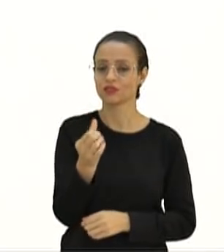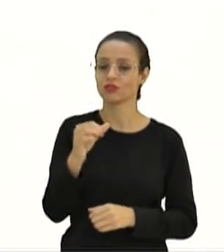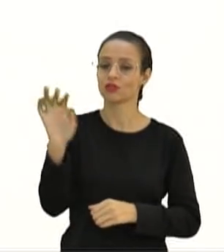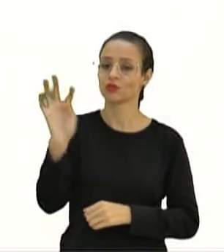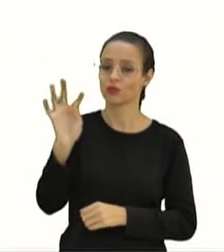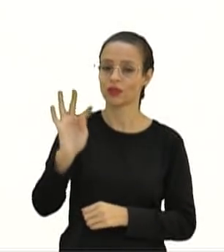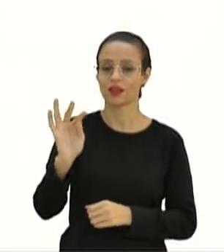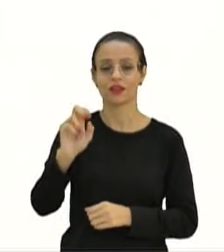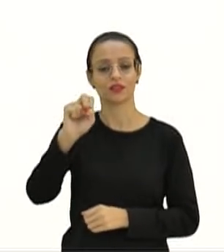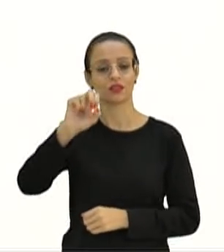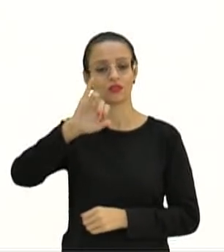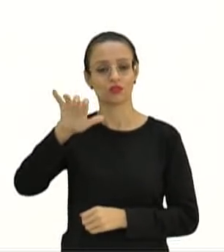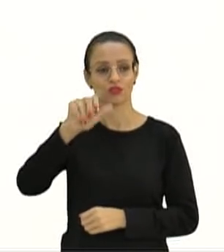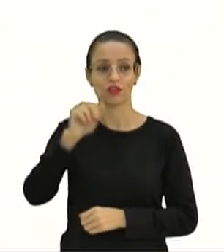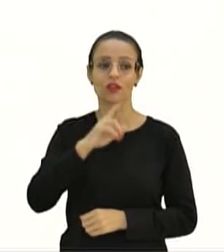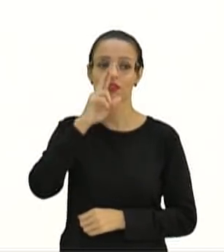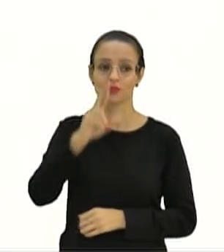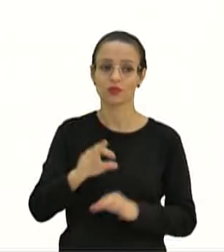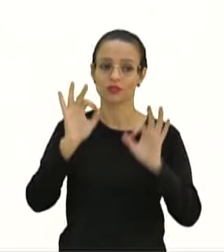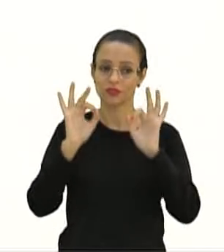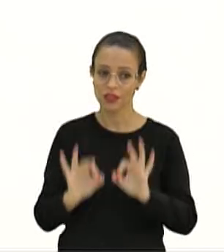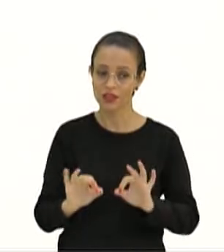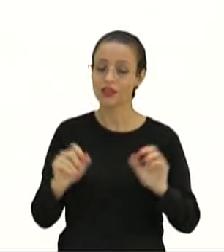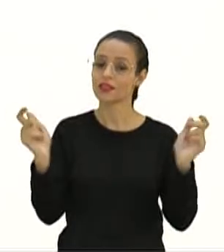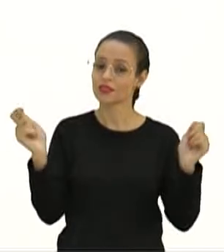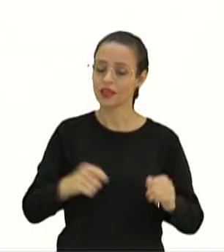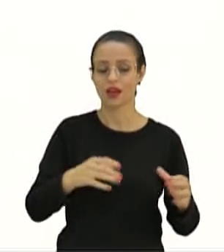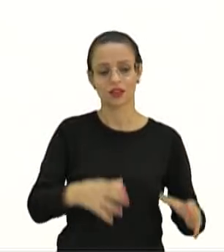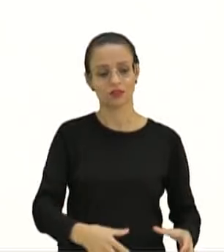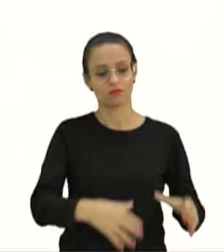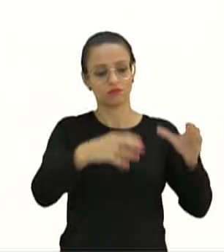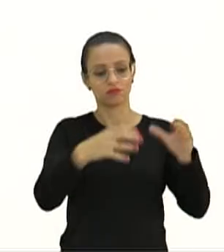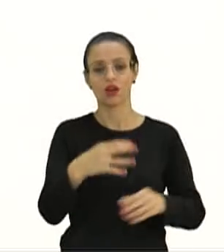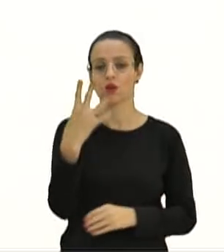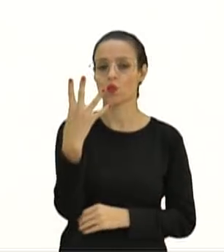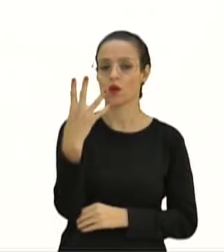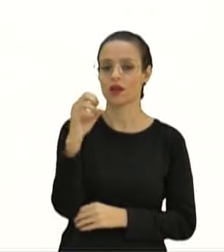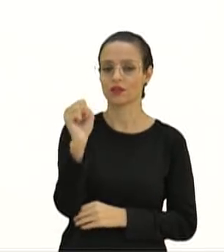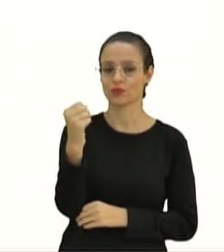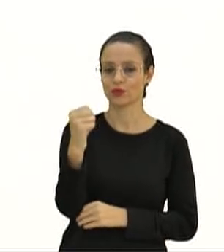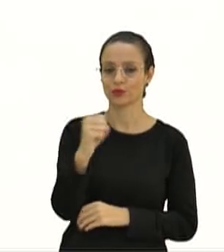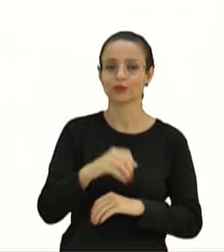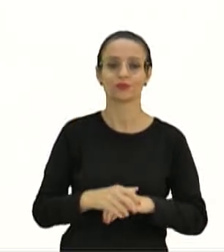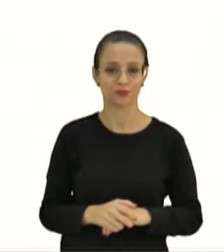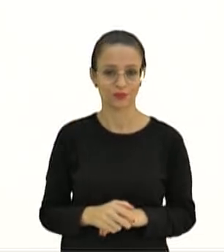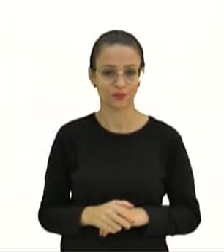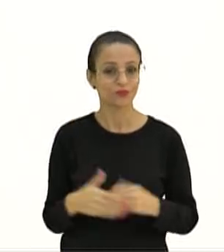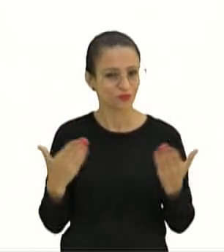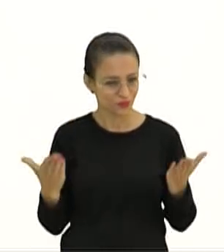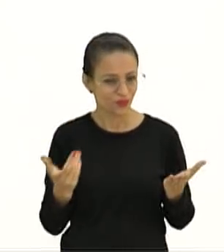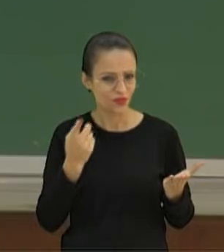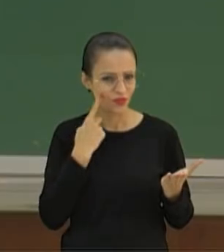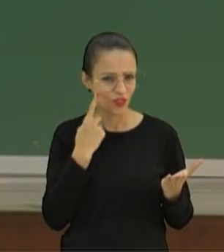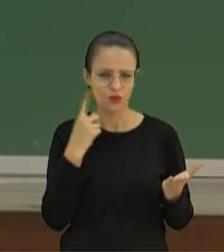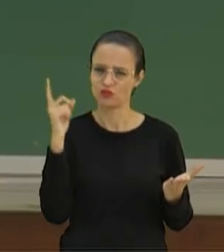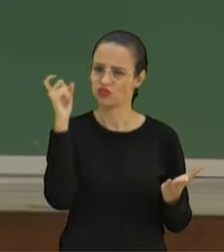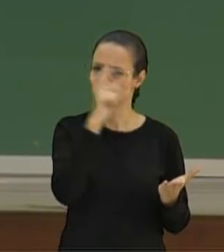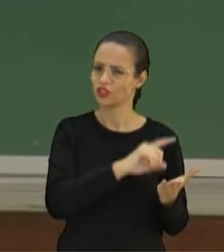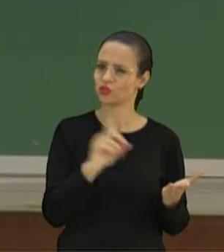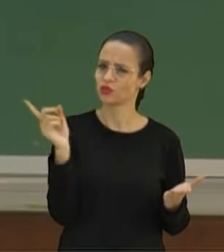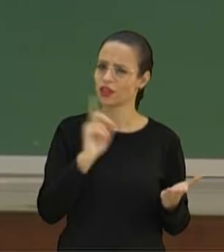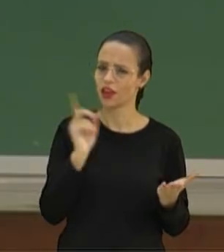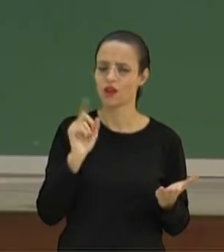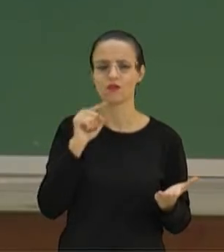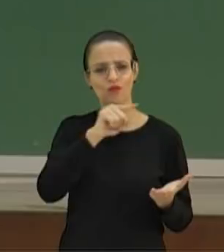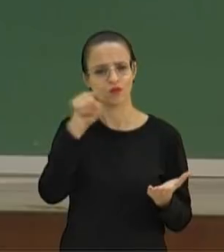qual é a resposta do nosso exercício? Poderão ser enchidos 48 barris. E aí, viu como não estava difícil? É